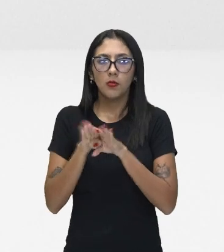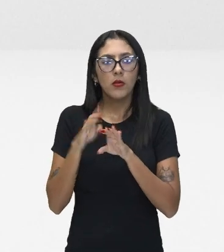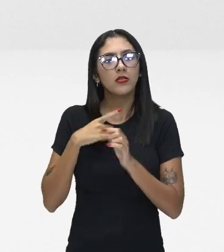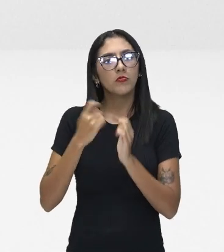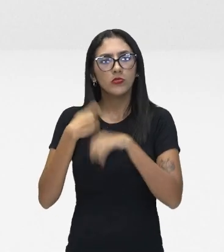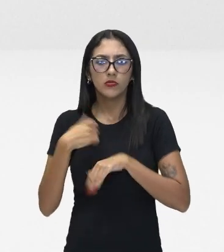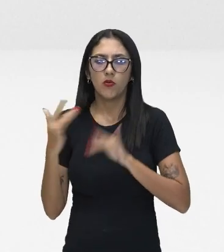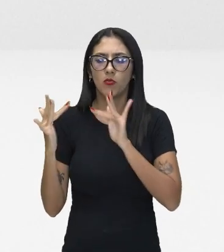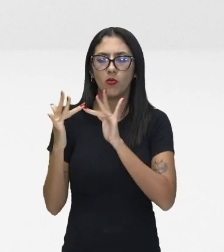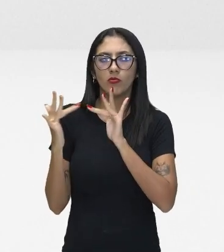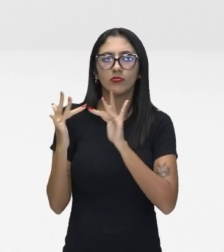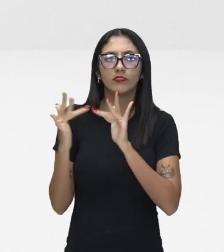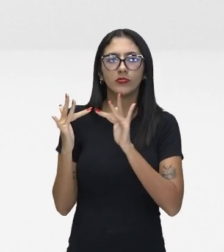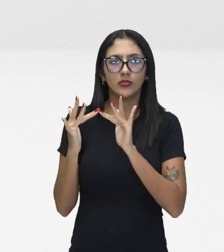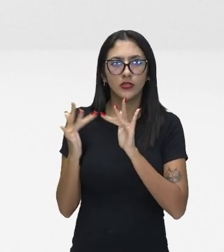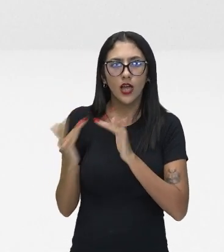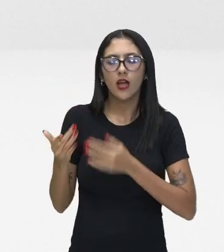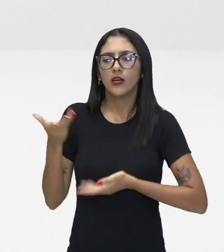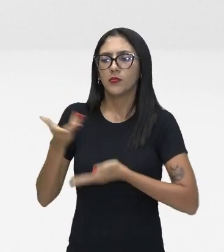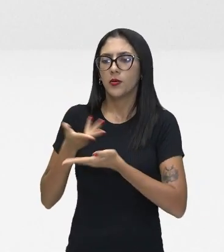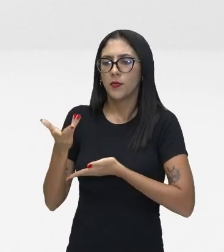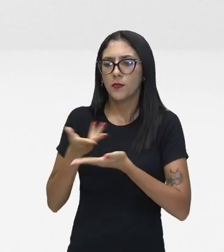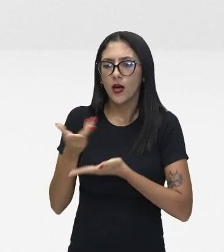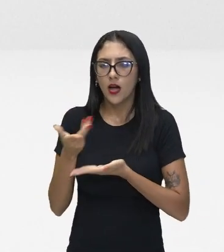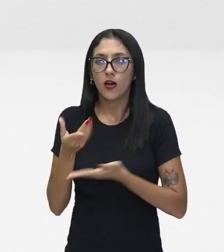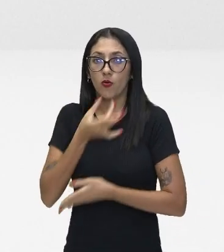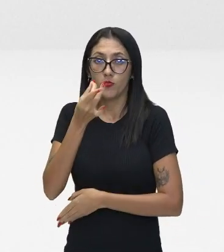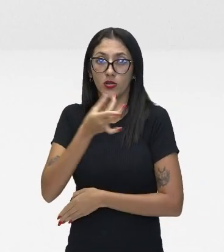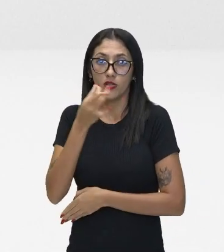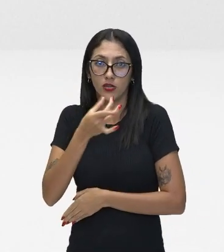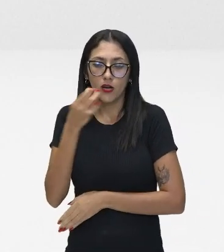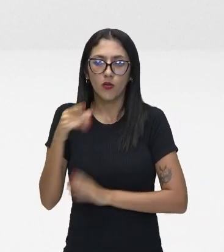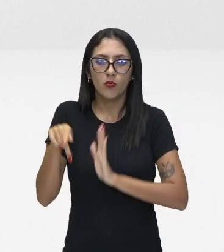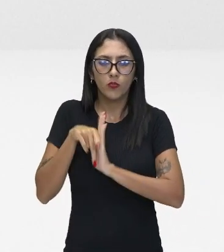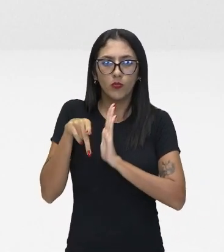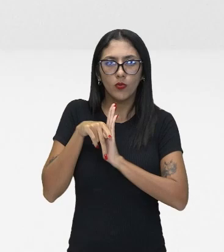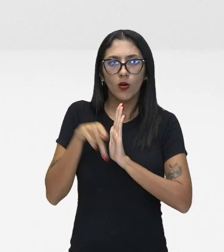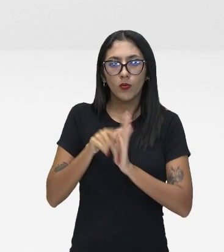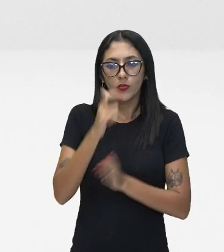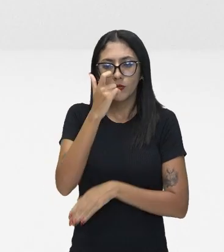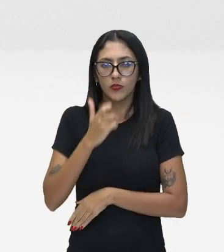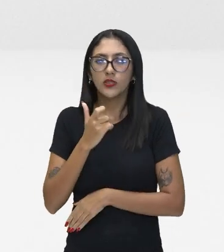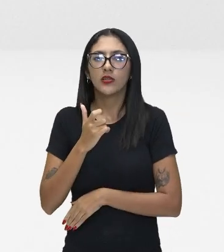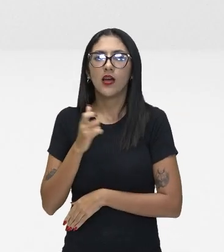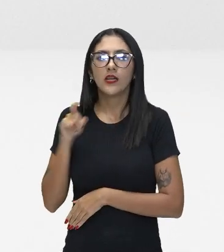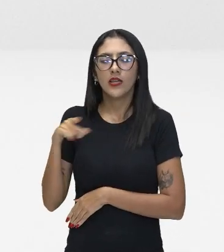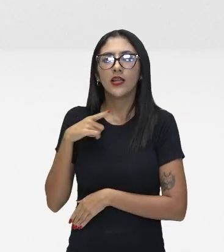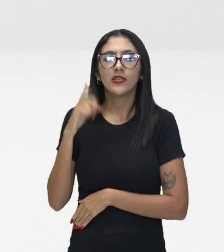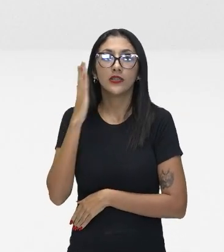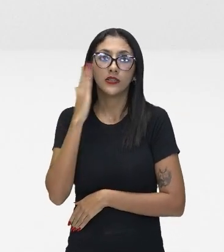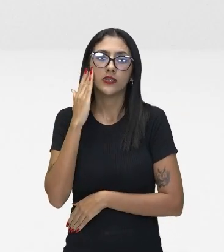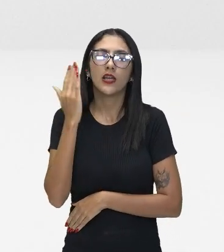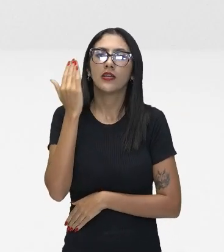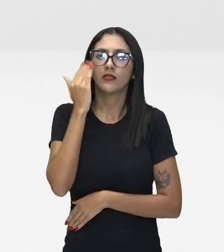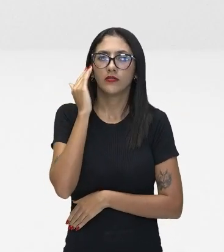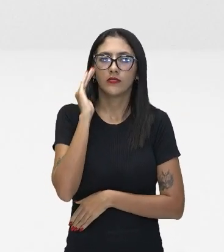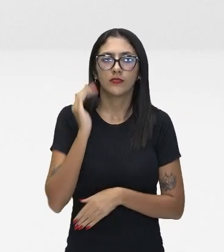ele ali para que eu possa dialogar e saber, e ele me escutar. E assim ele